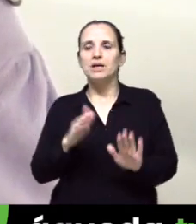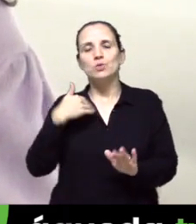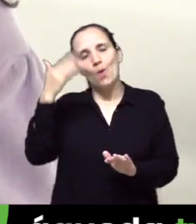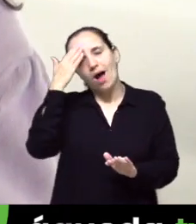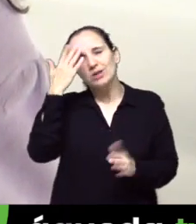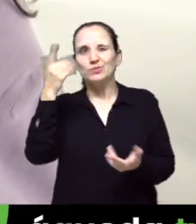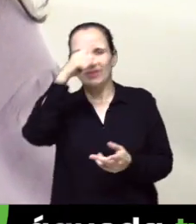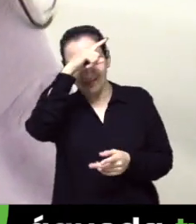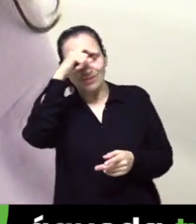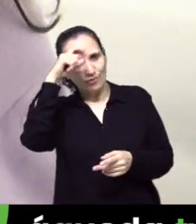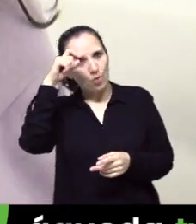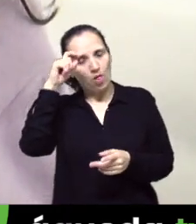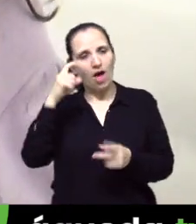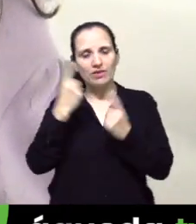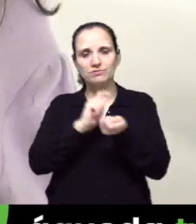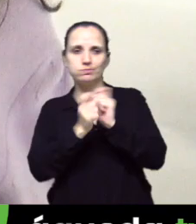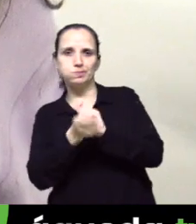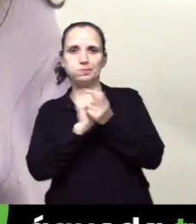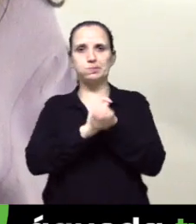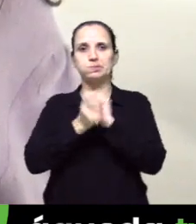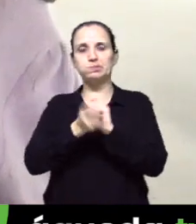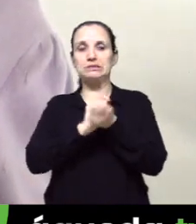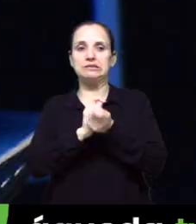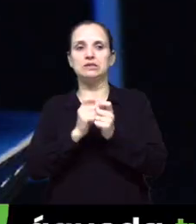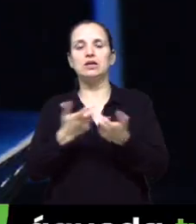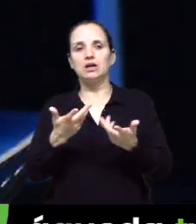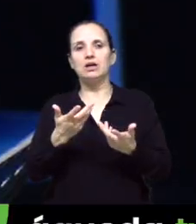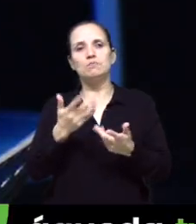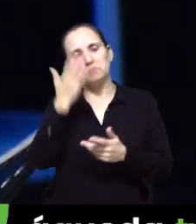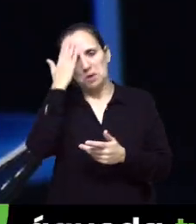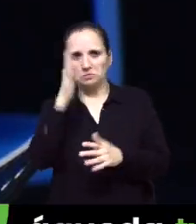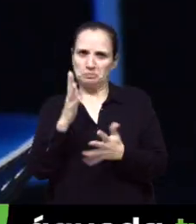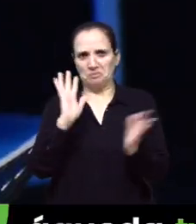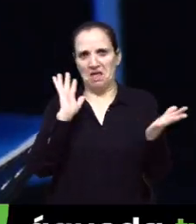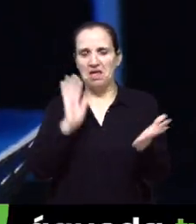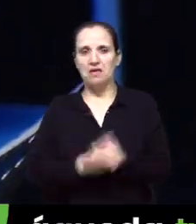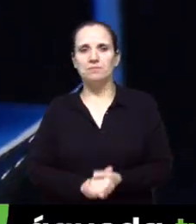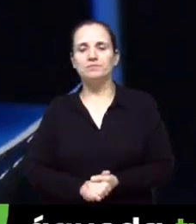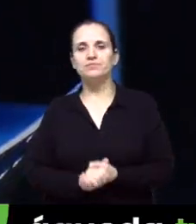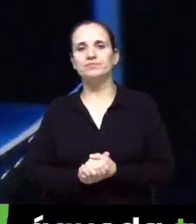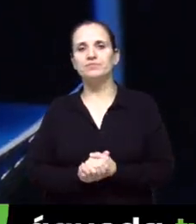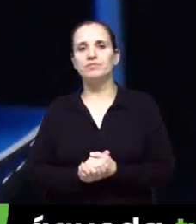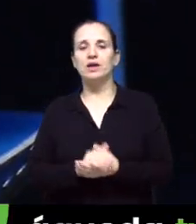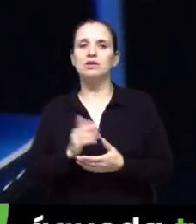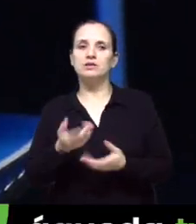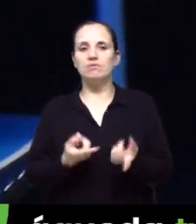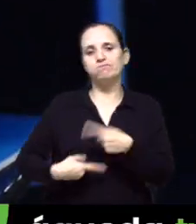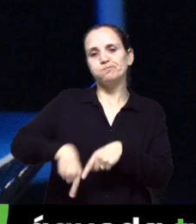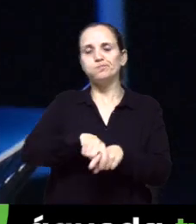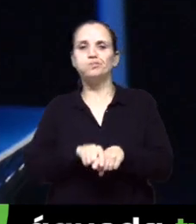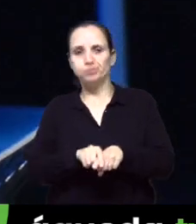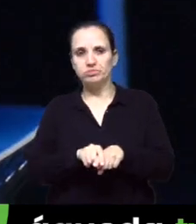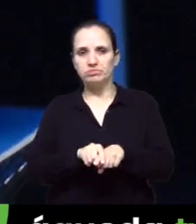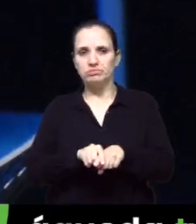e acho que é mais ou menos isso. De pernas cruzadas, junto ao palco. Pediu